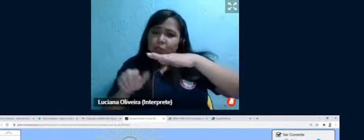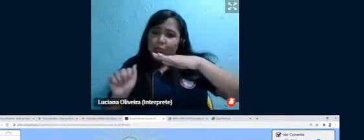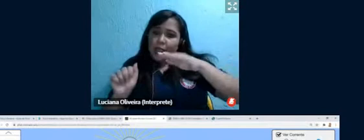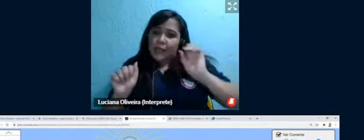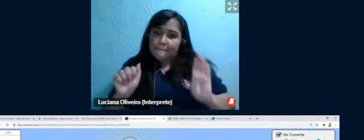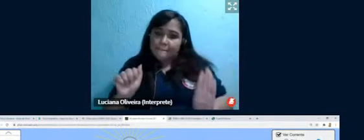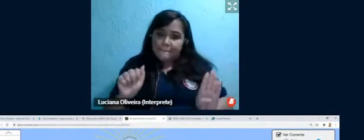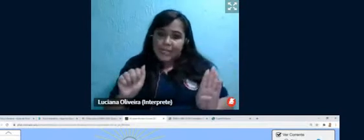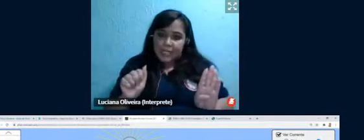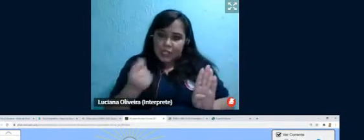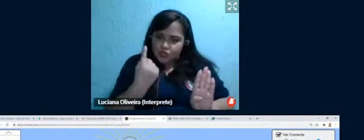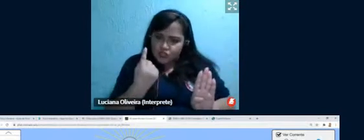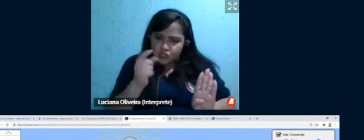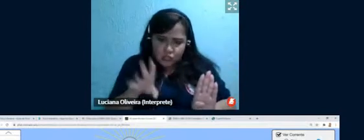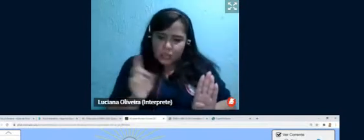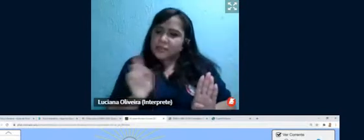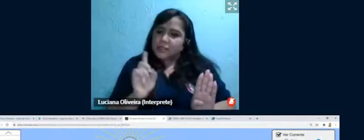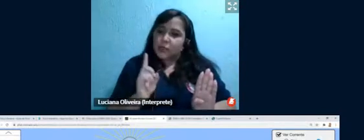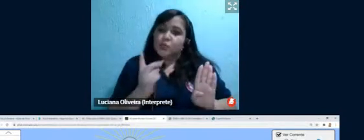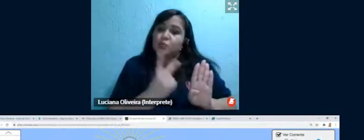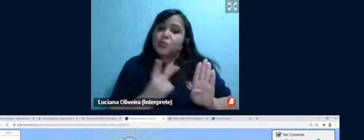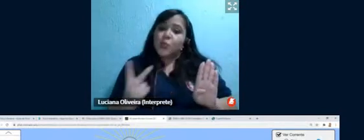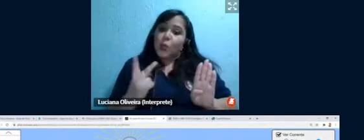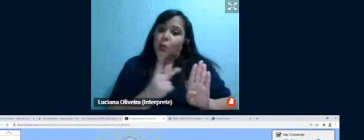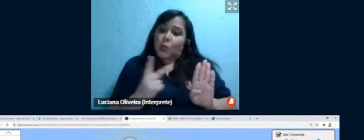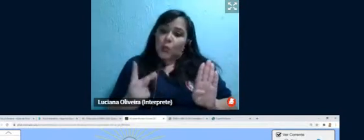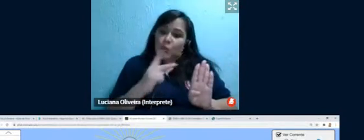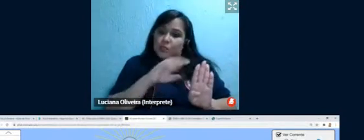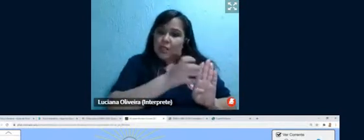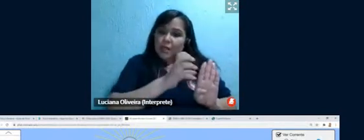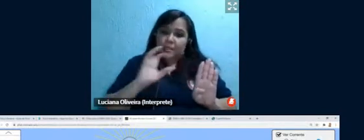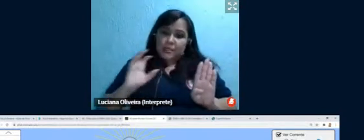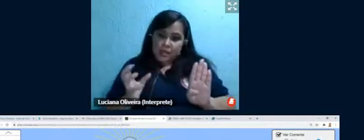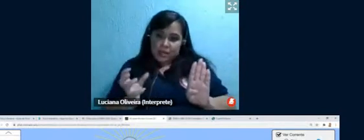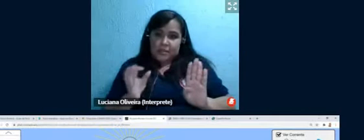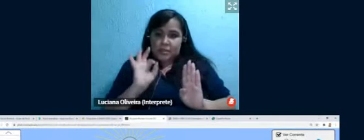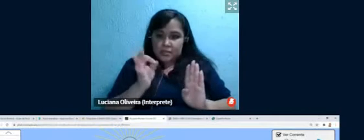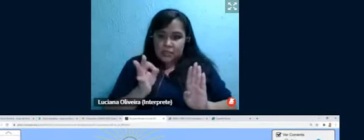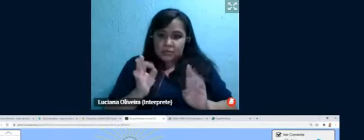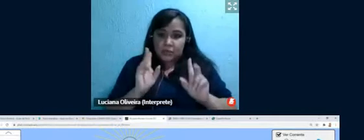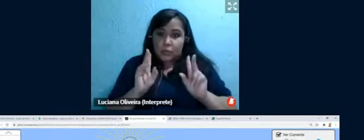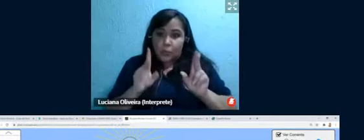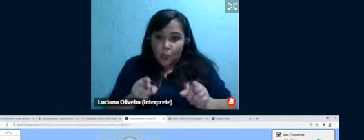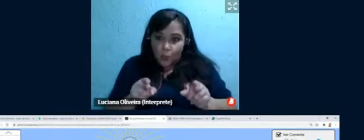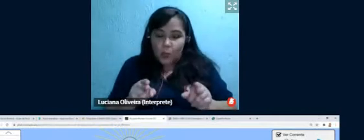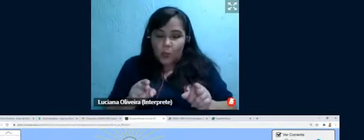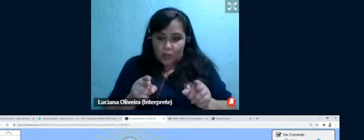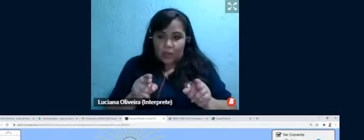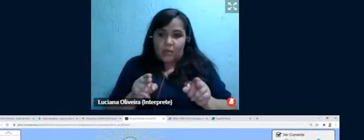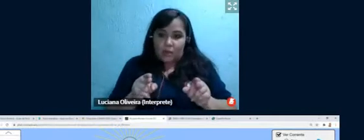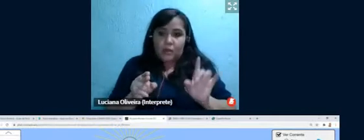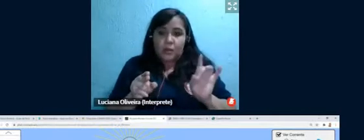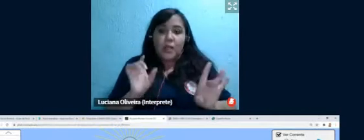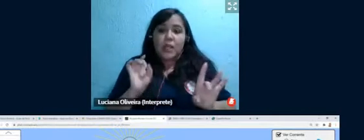dois. Então esse 9 volts vai ter que ser dividido para os dois. Como eles são iguais, cada um fica